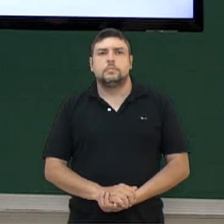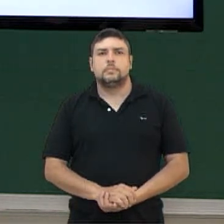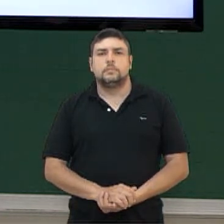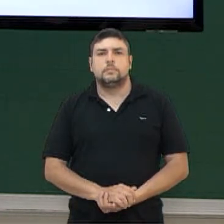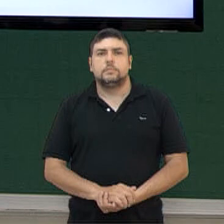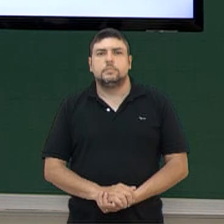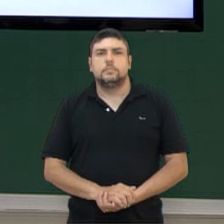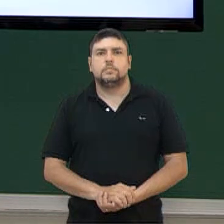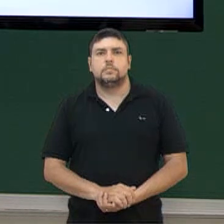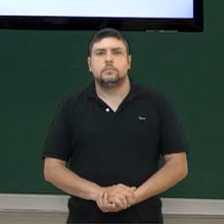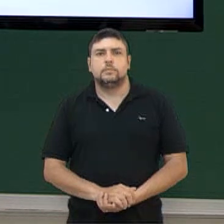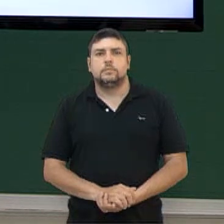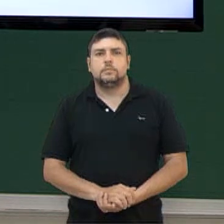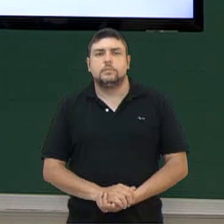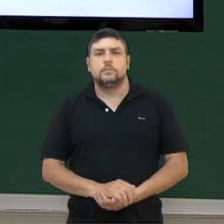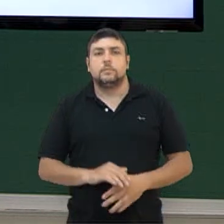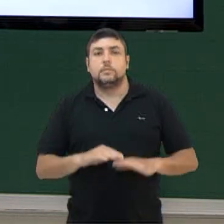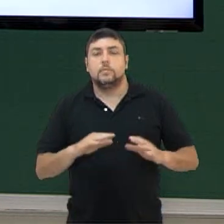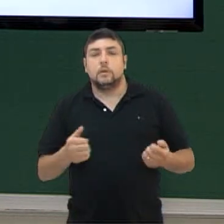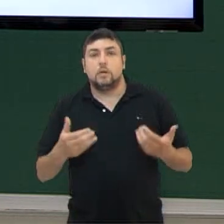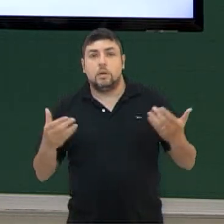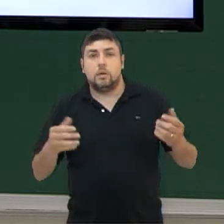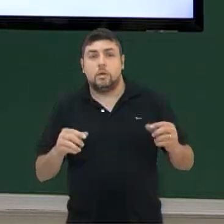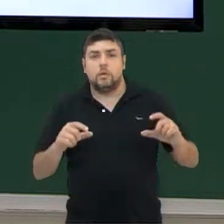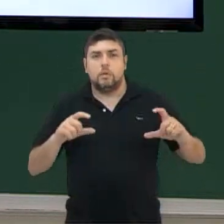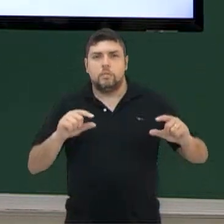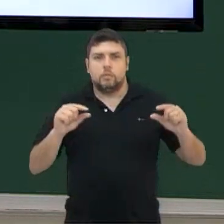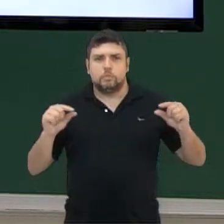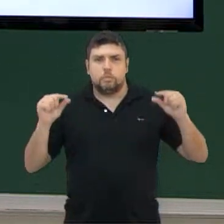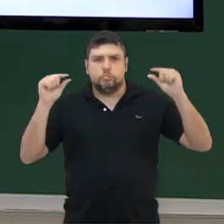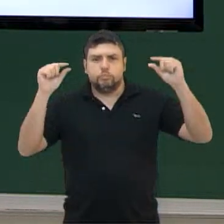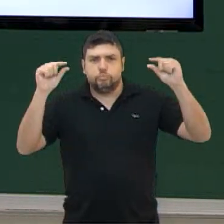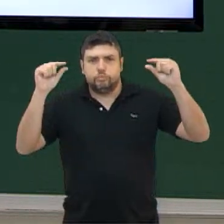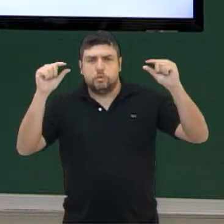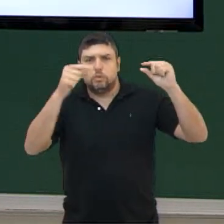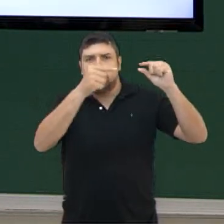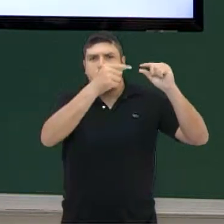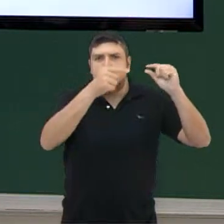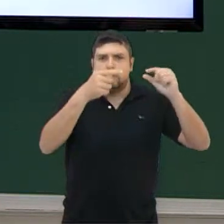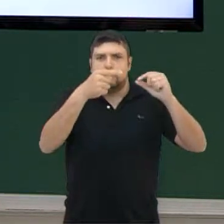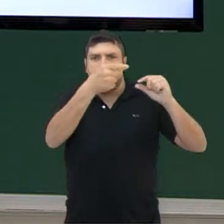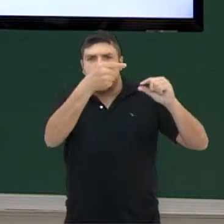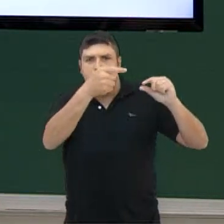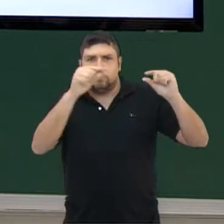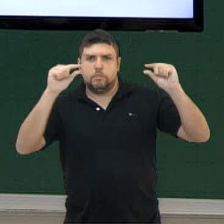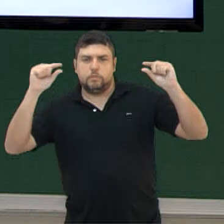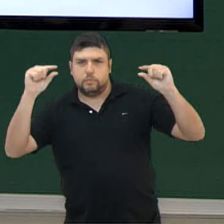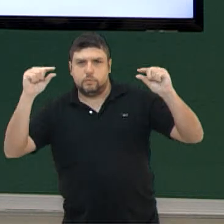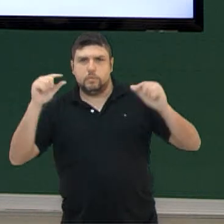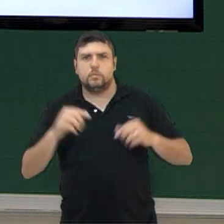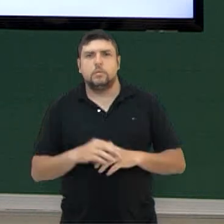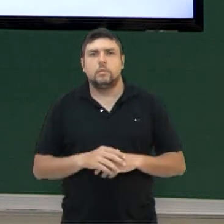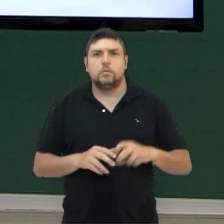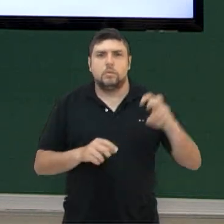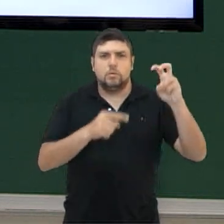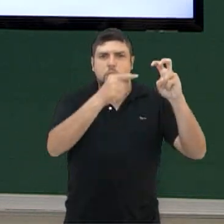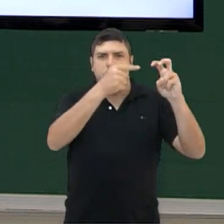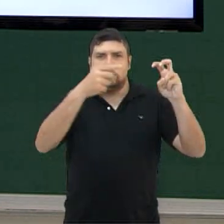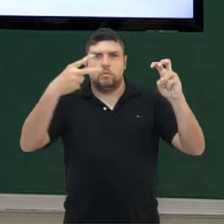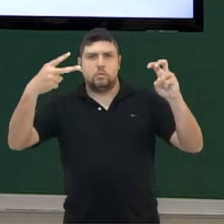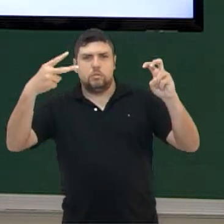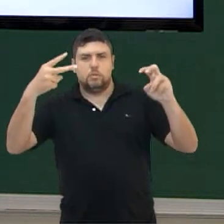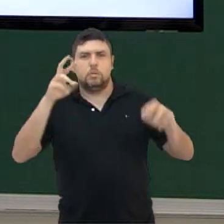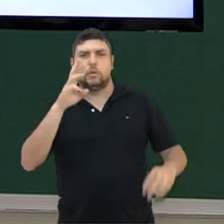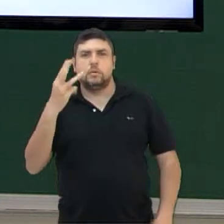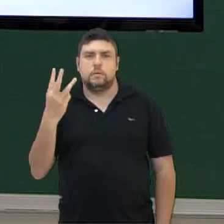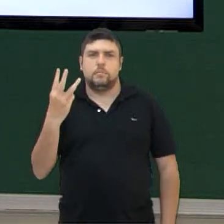2, acontece o quê? Subtrai os expoentes. Multiplicação, subtrai os expoentes. 5 menos 2 é 3.